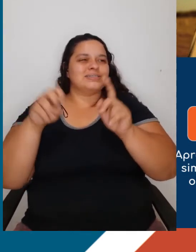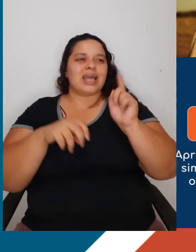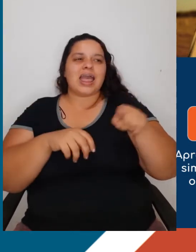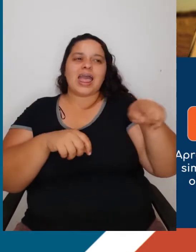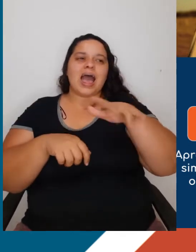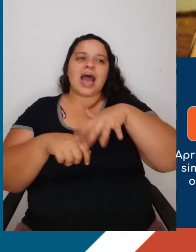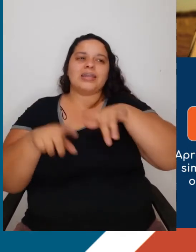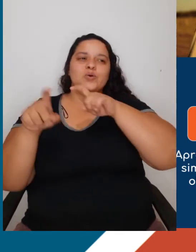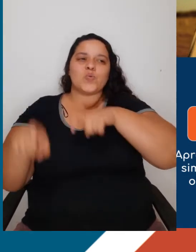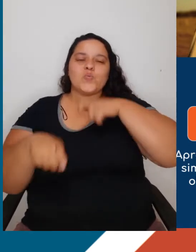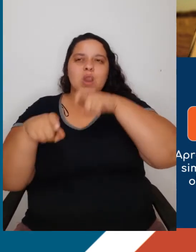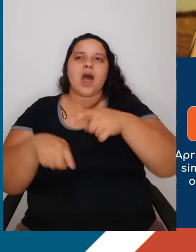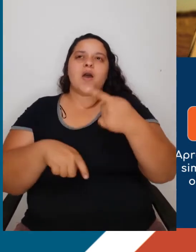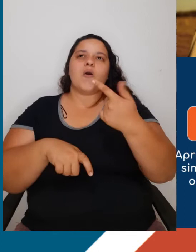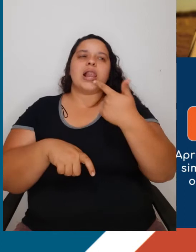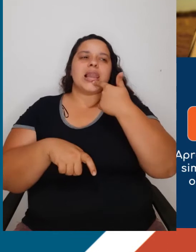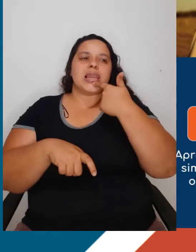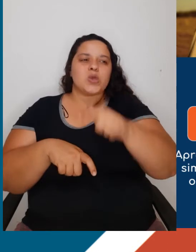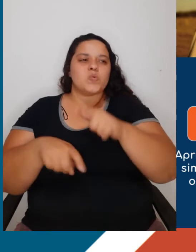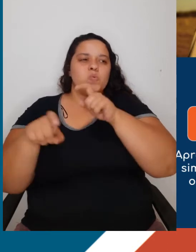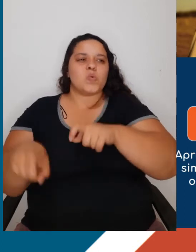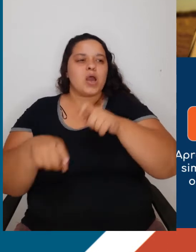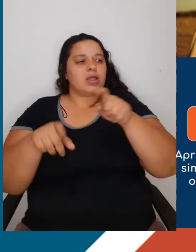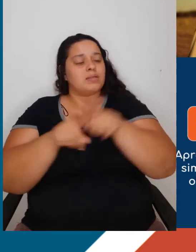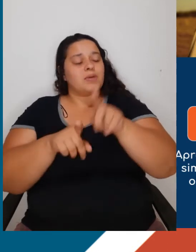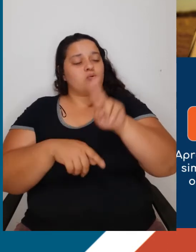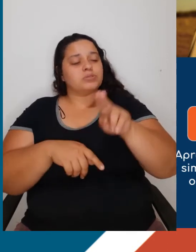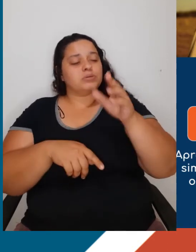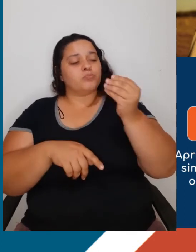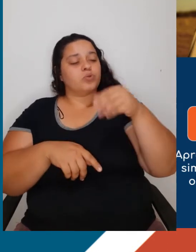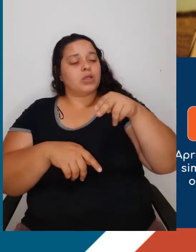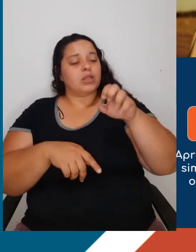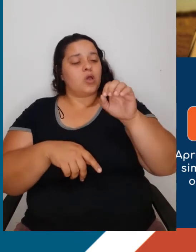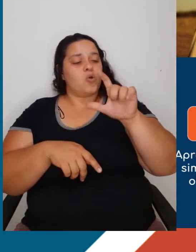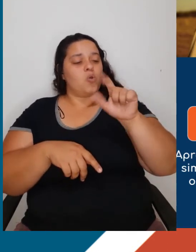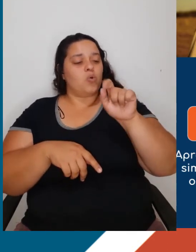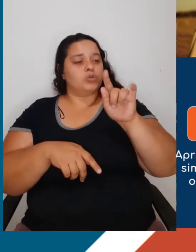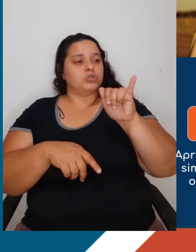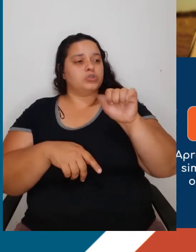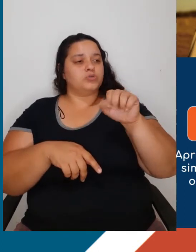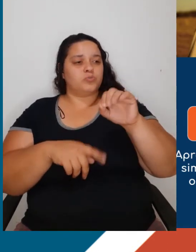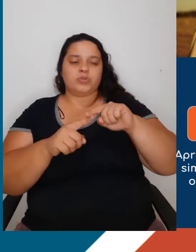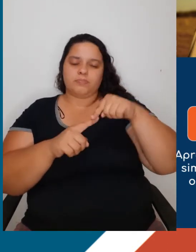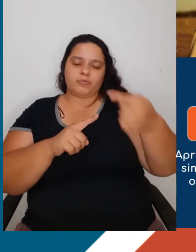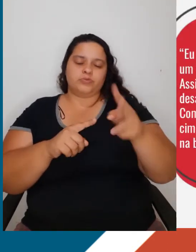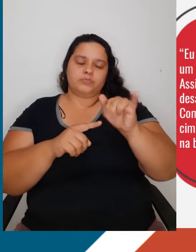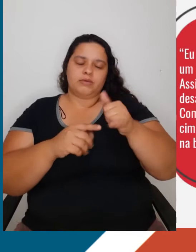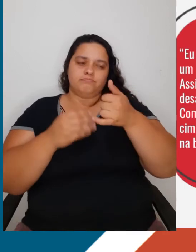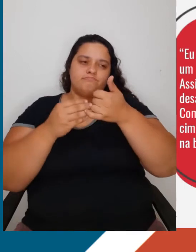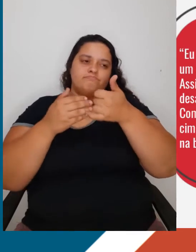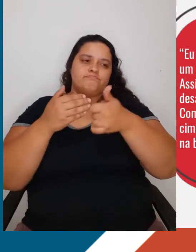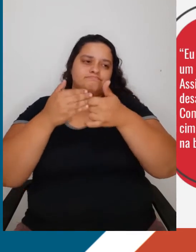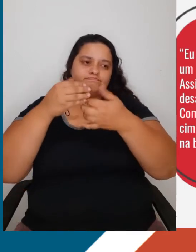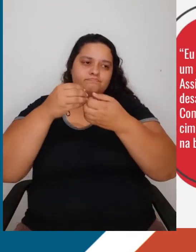coloquial rural, se destacando também pelo uso de neologismos. Analisaremos brevemente esses aspectos no poema a seguir.